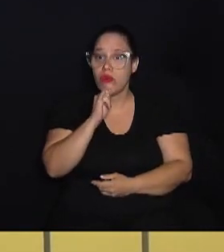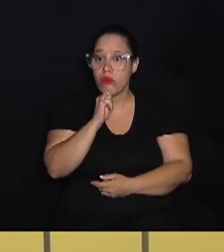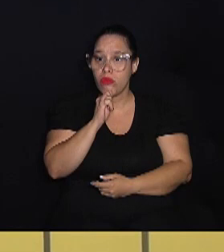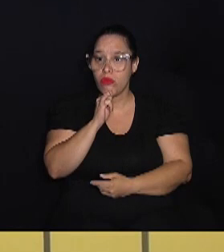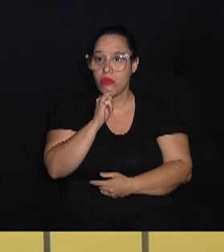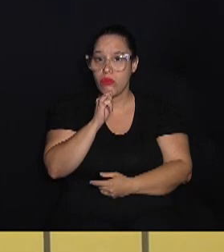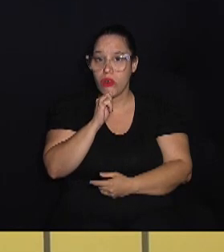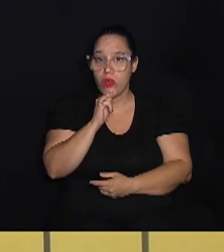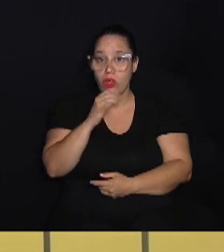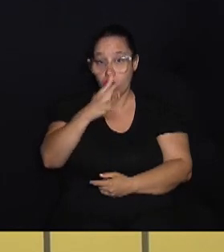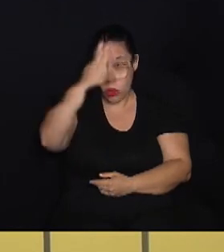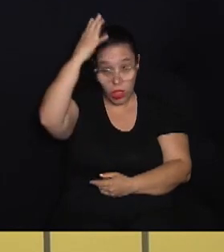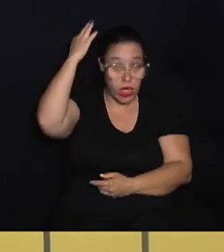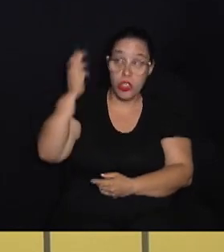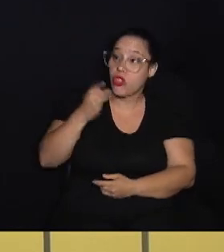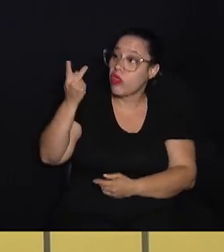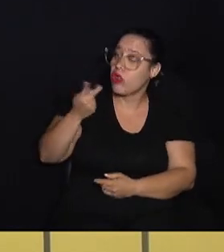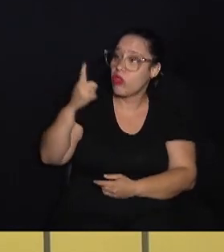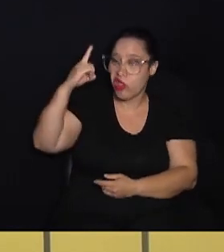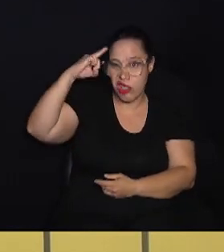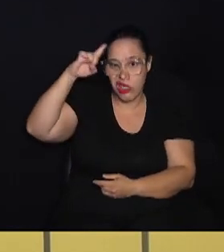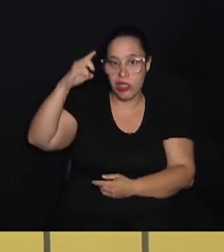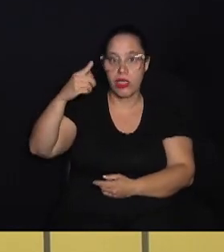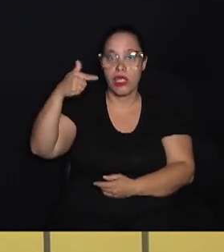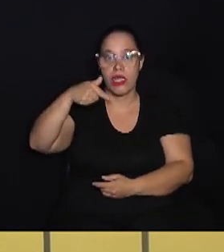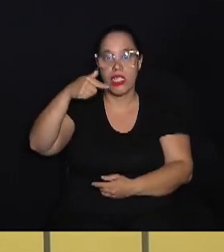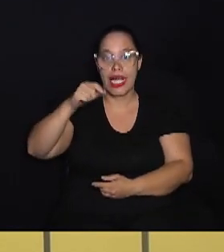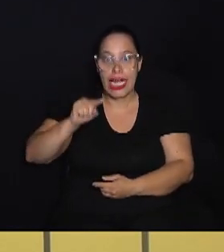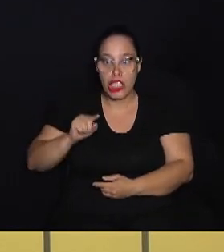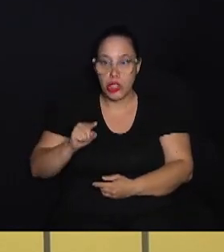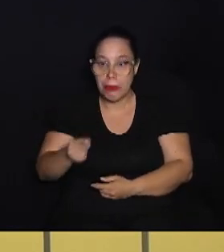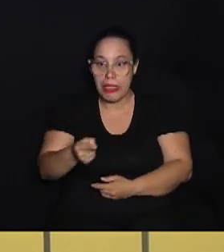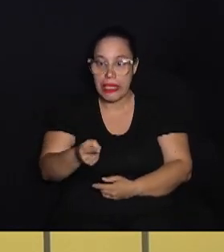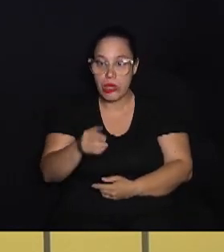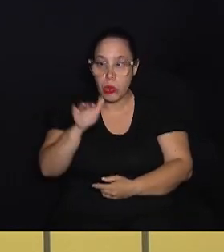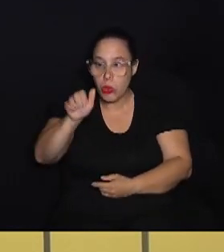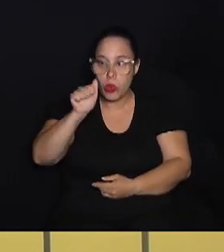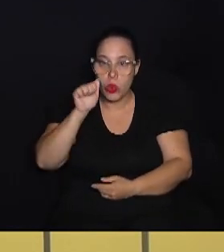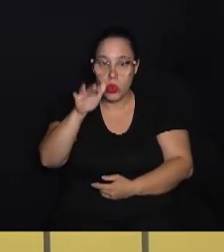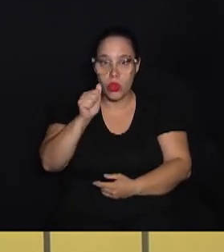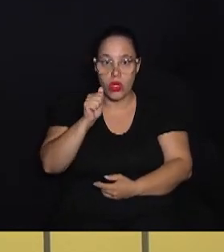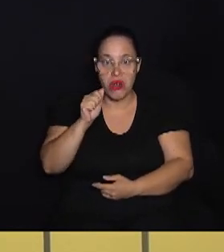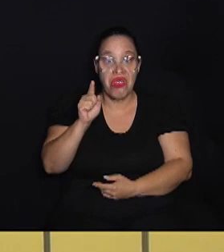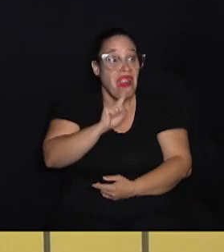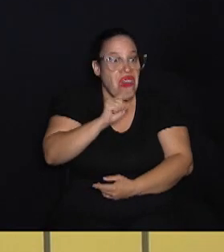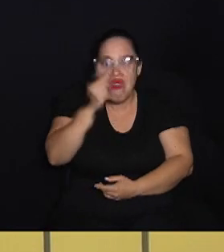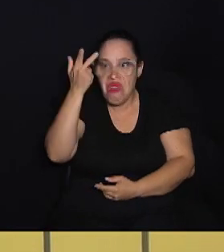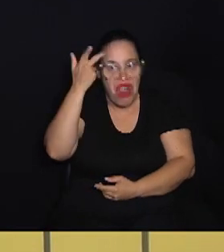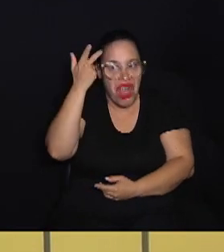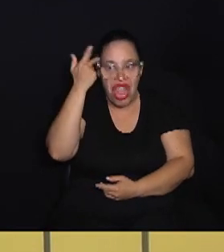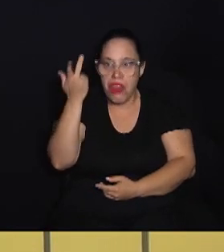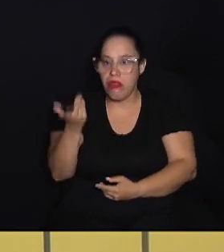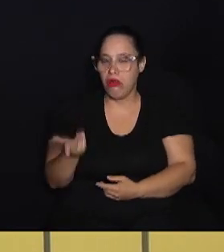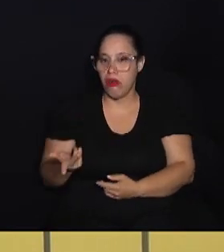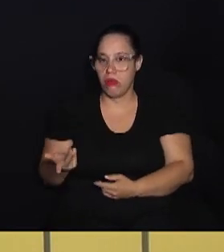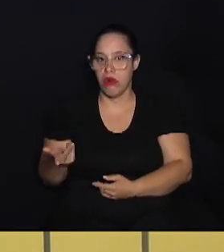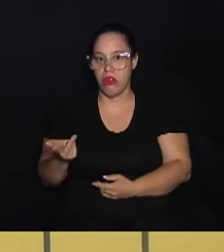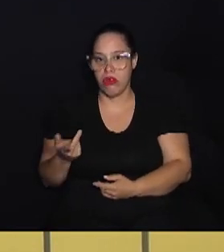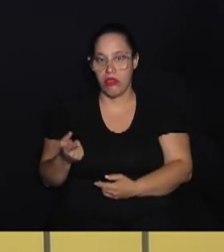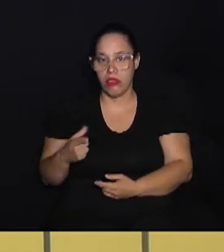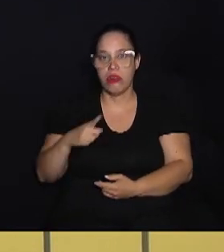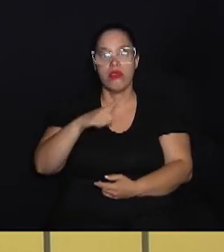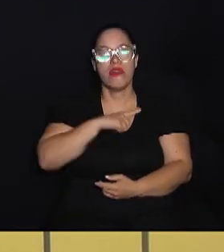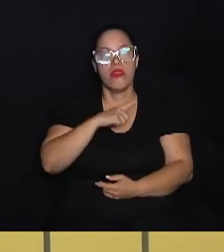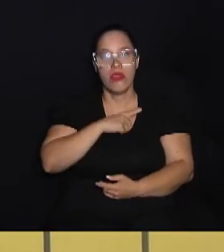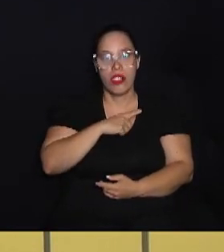como o tenente mencionou, olha, teve um dia que teve 7.000 chamados. Isso não é o normal, né? Eles também têm